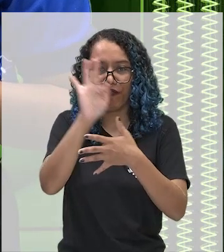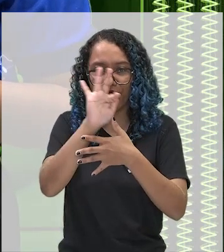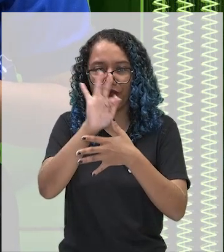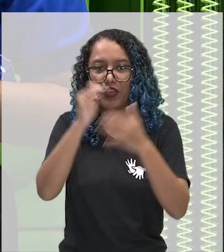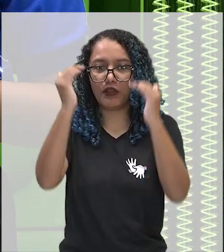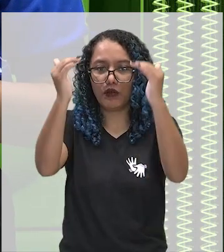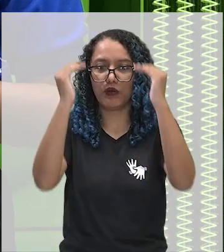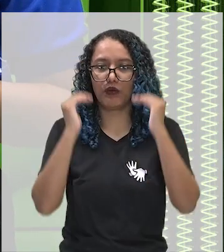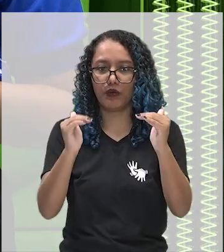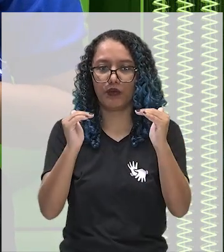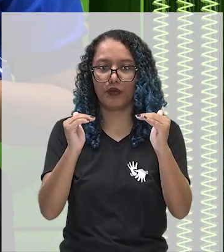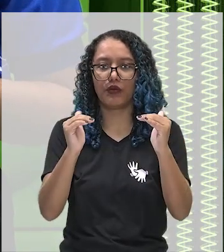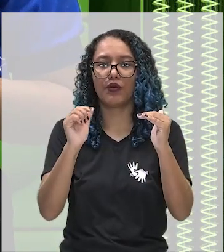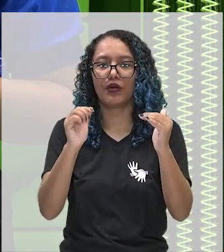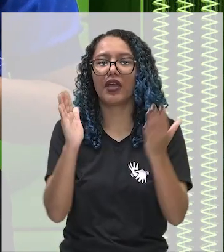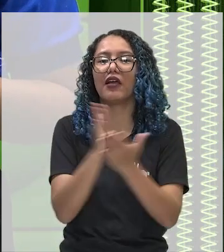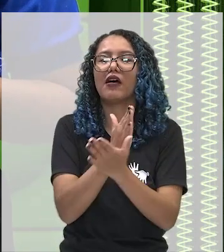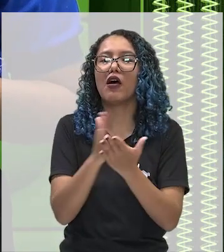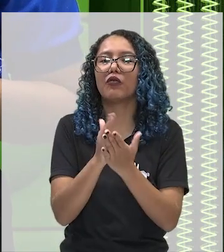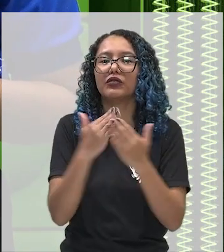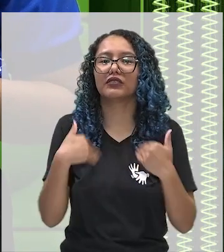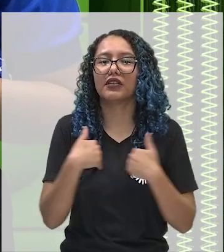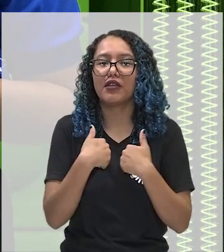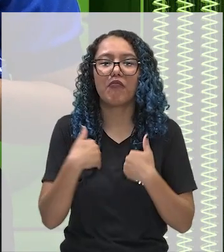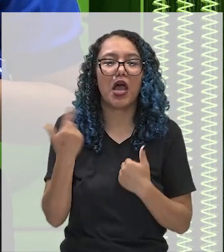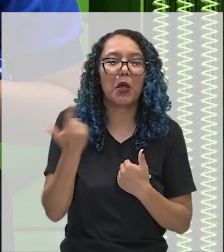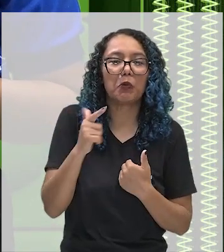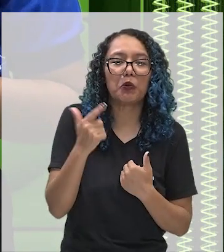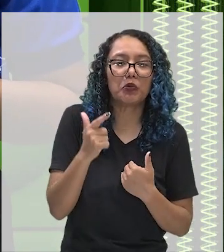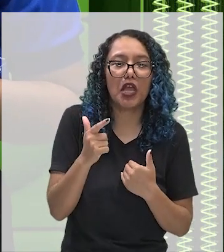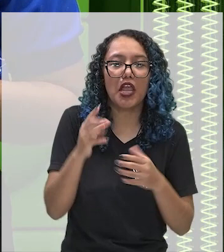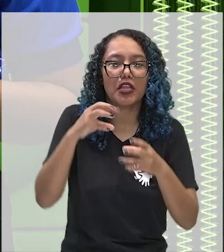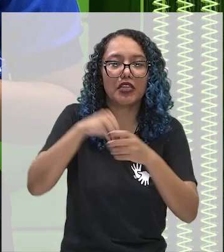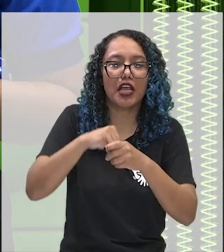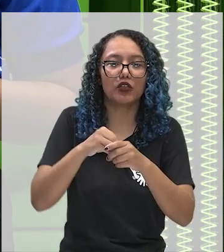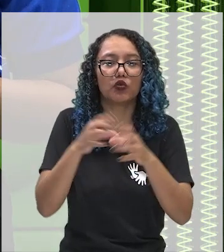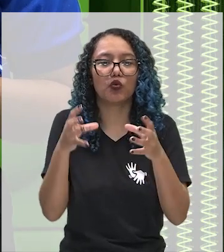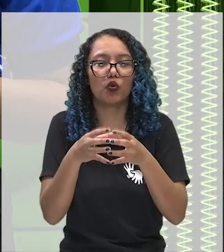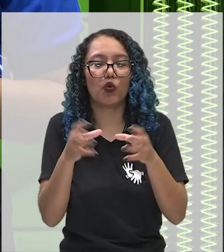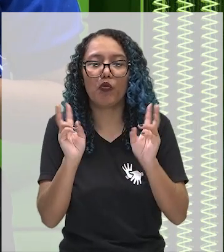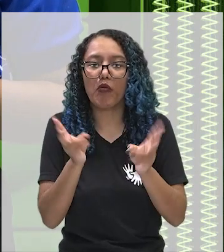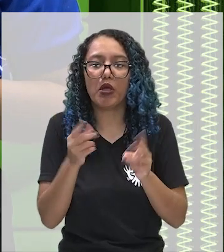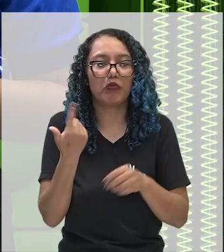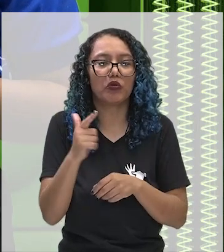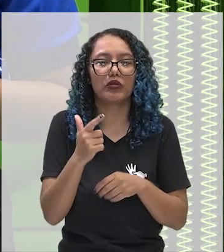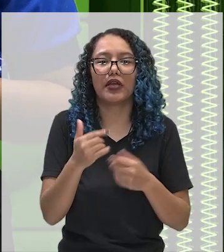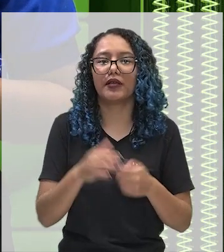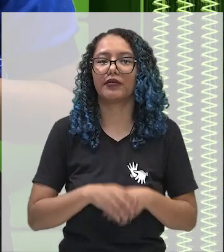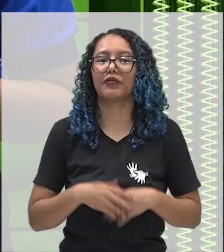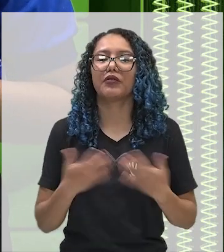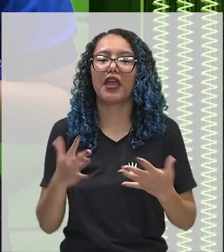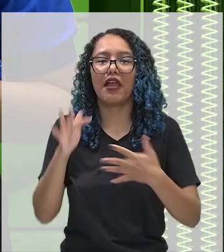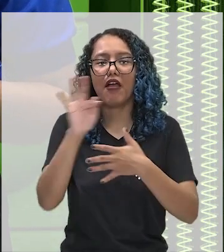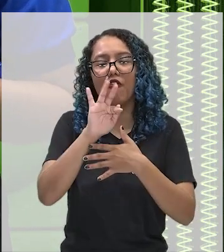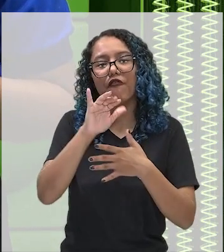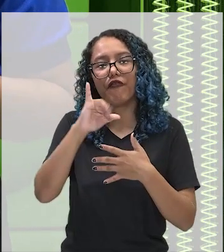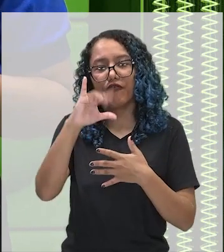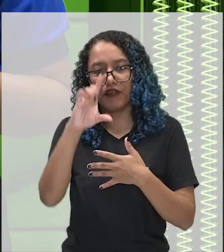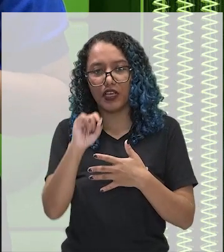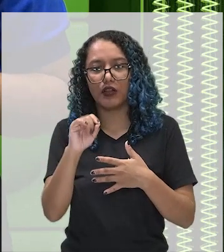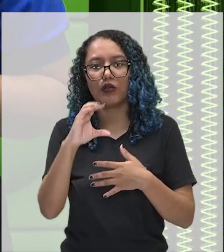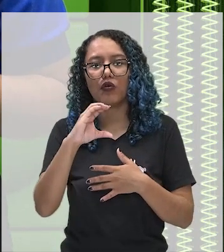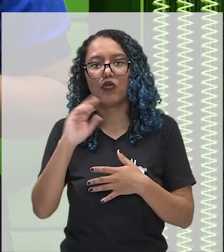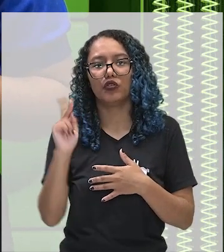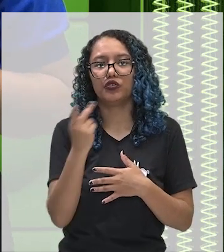aí a gente observa que alguns animais já não estão mais no mesmo grupo. Esse filo do cachorro é o filo Chordata, ou seja, é o filo